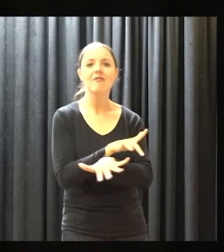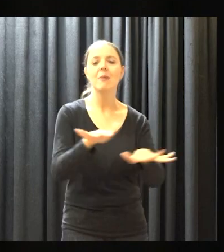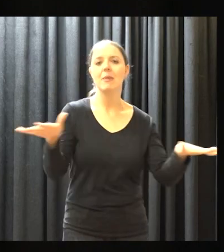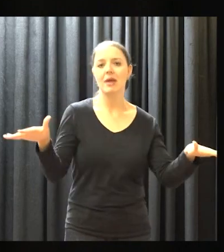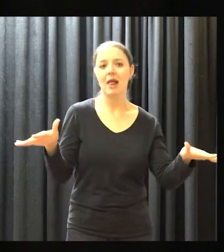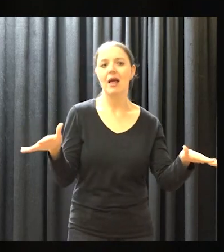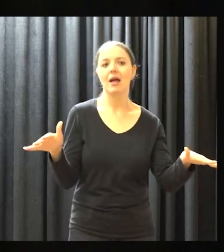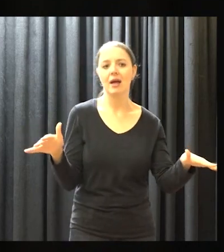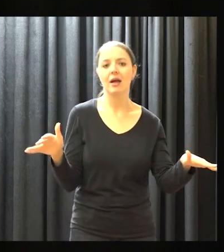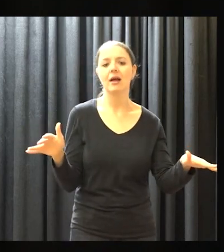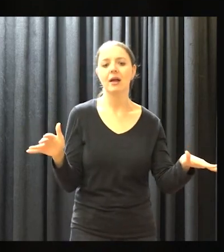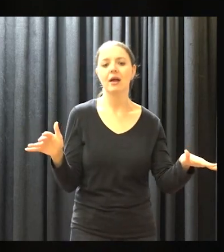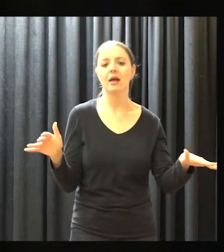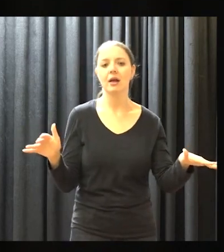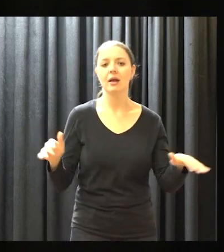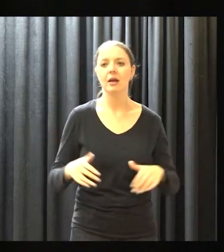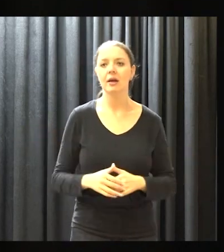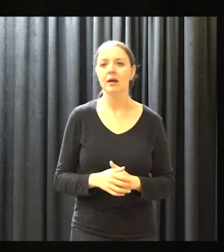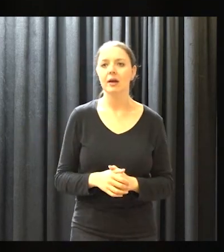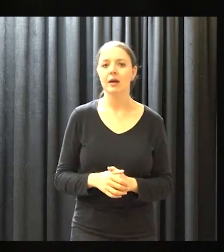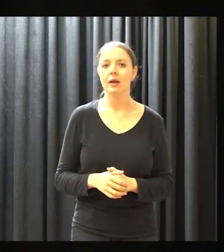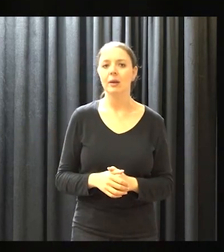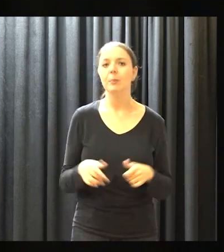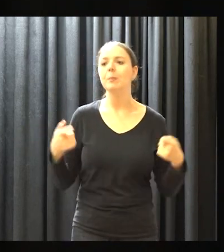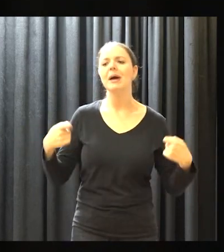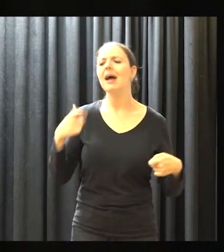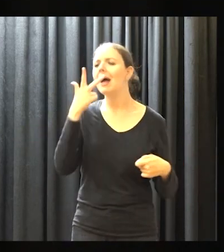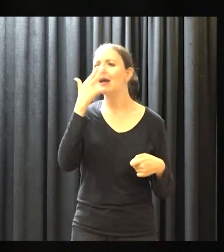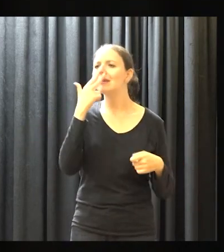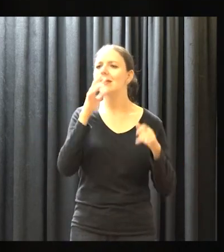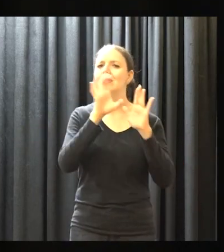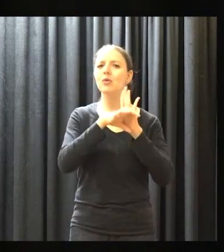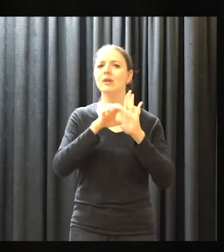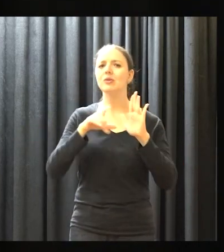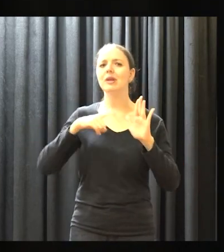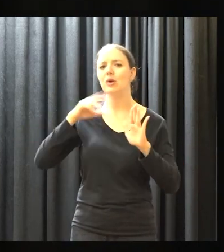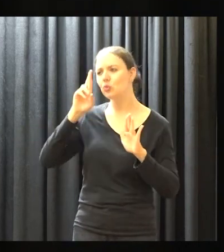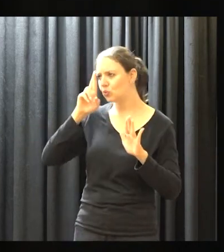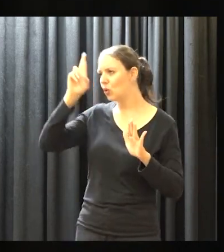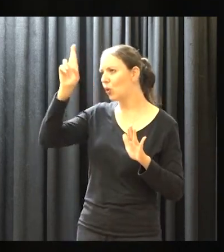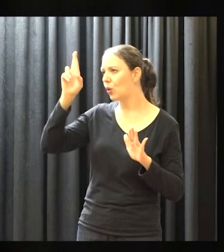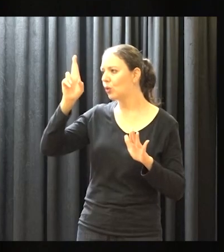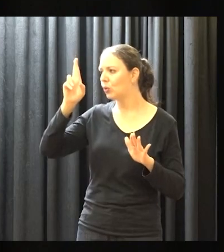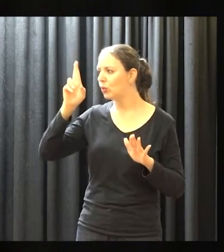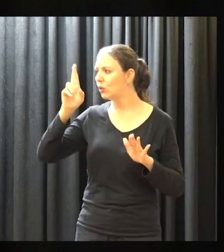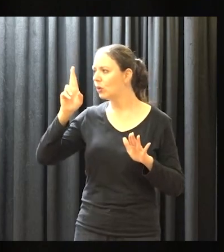o todo, tem parte ontológico que envolve uma polícia que aparece.